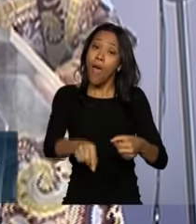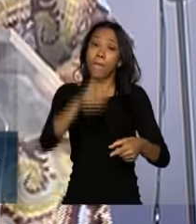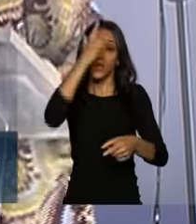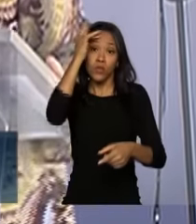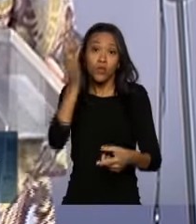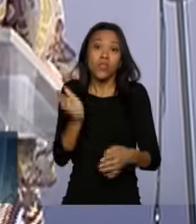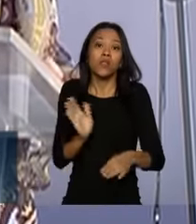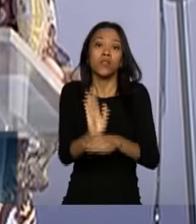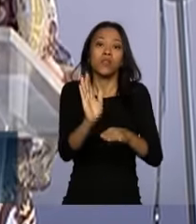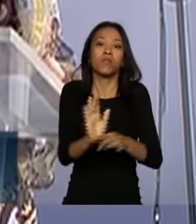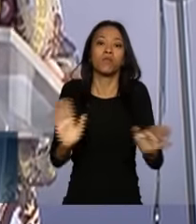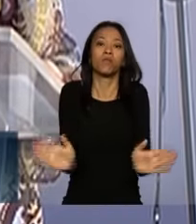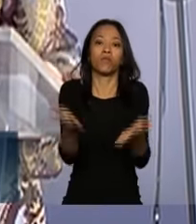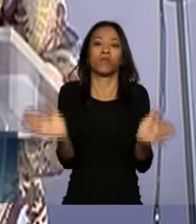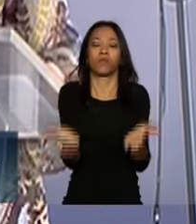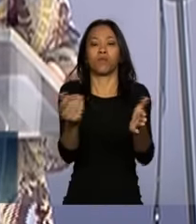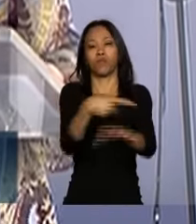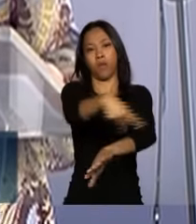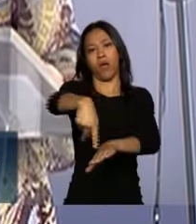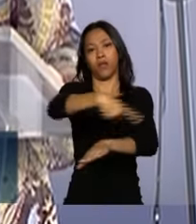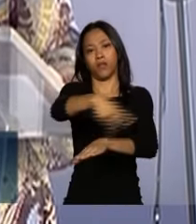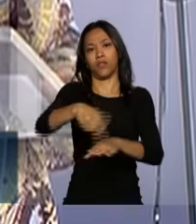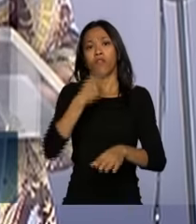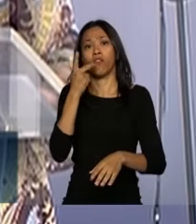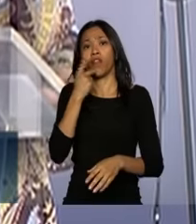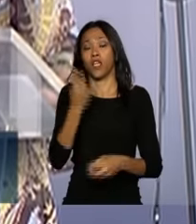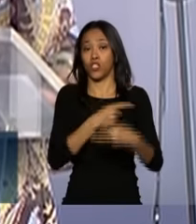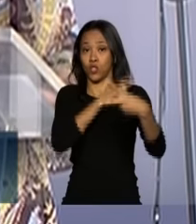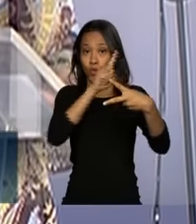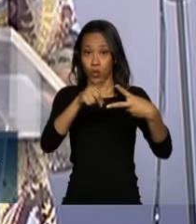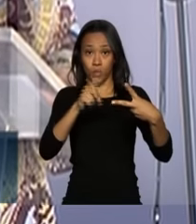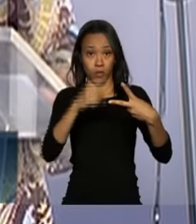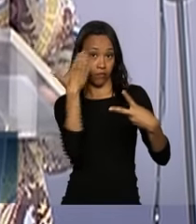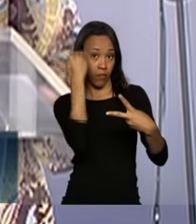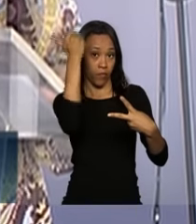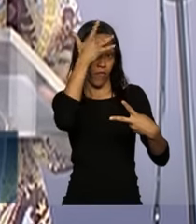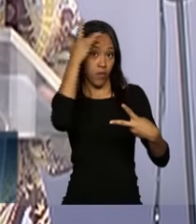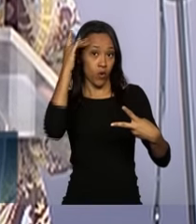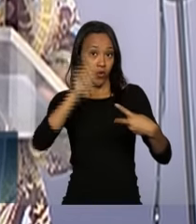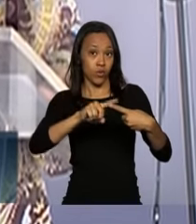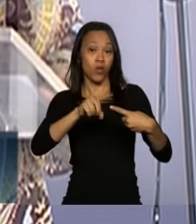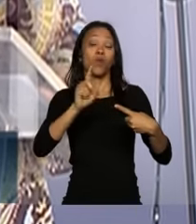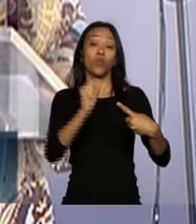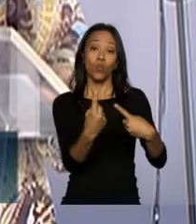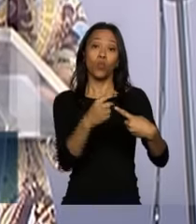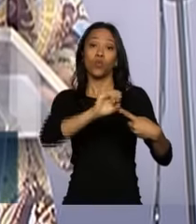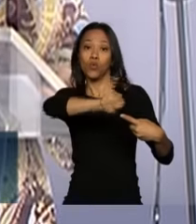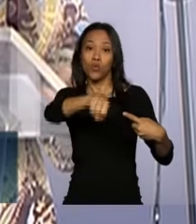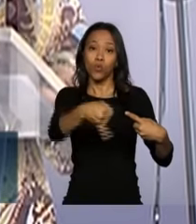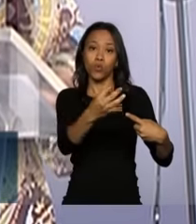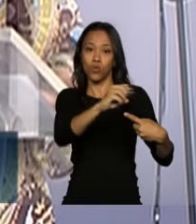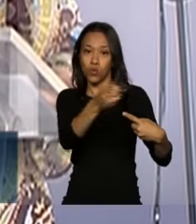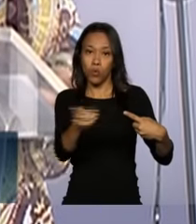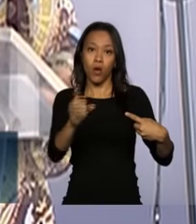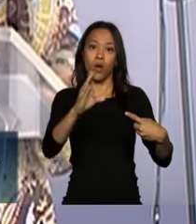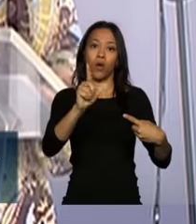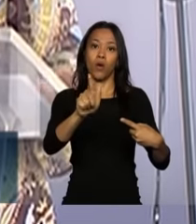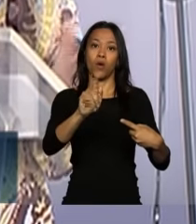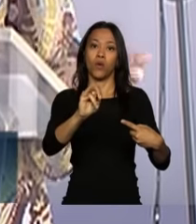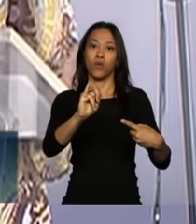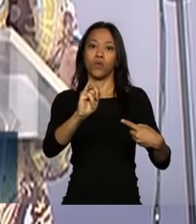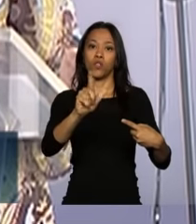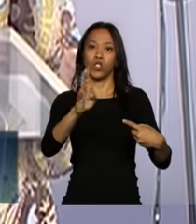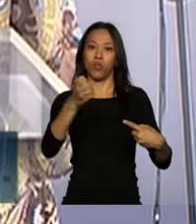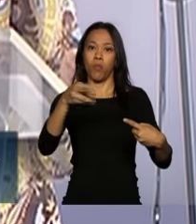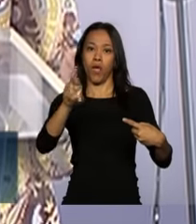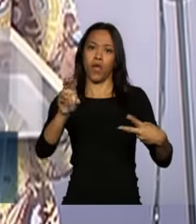país. Eu vou falar de 2 artistas. Um, o João Gilberto, nascido aqui. Outra,